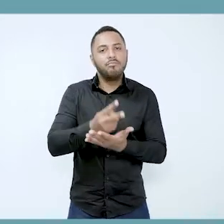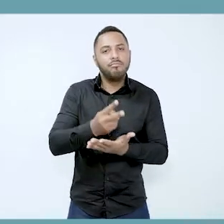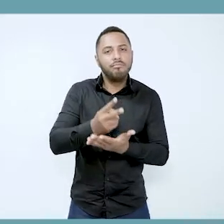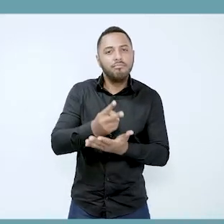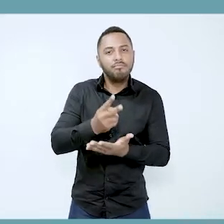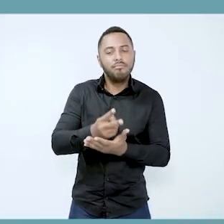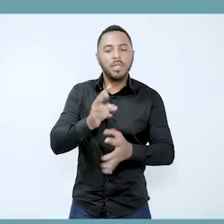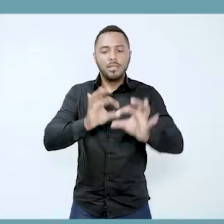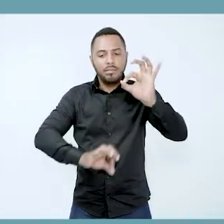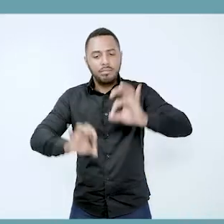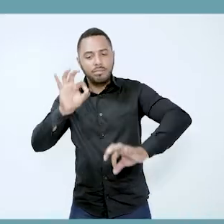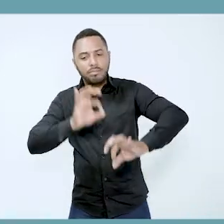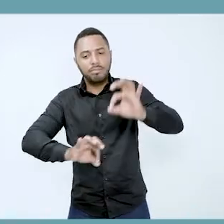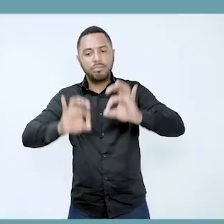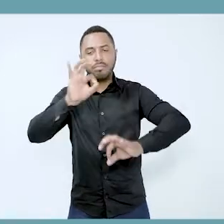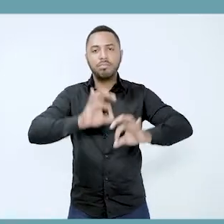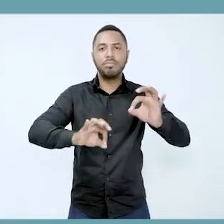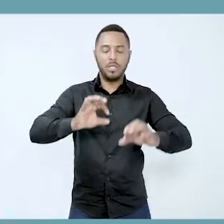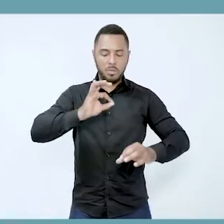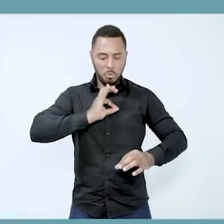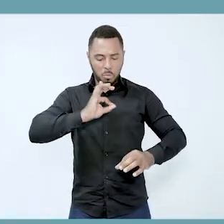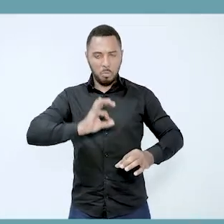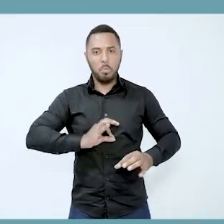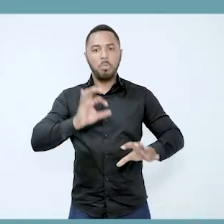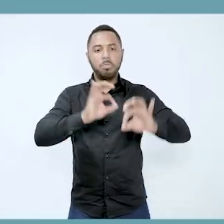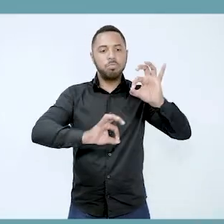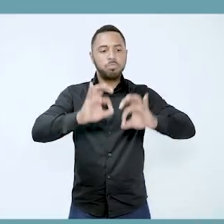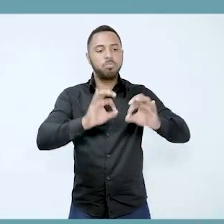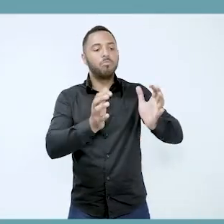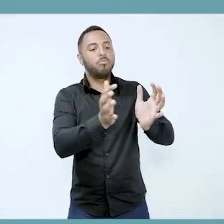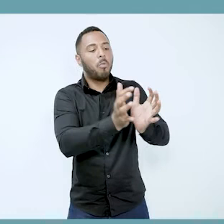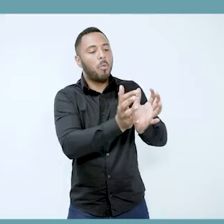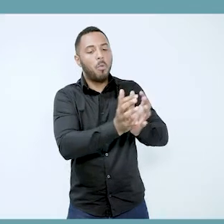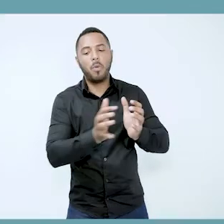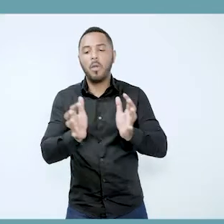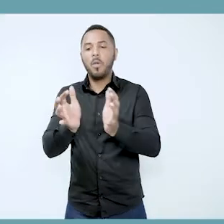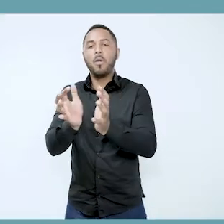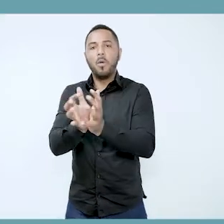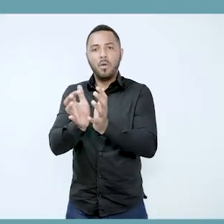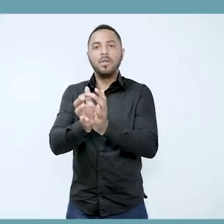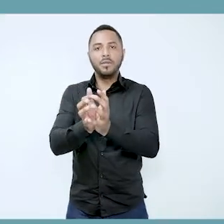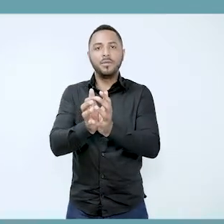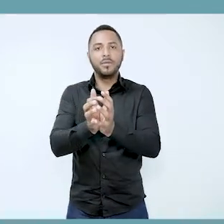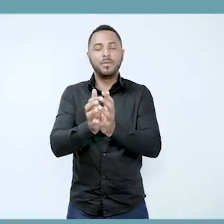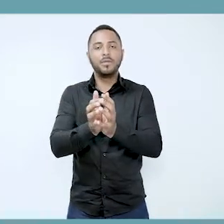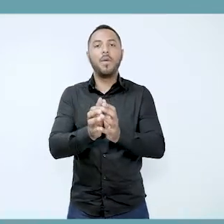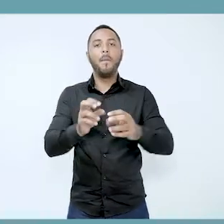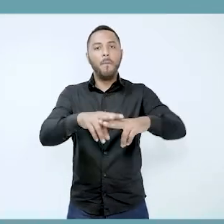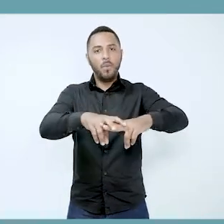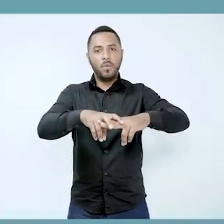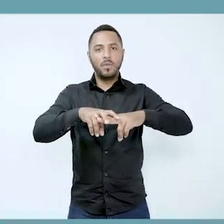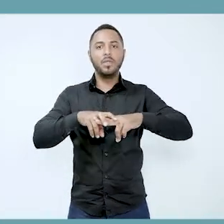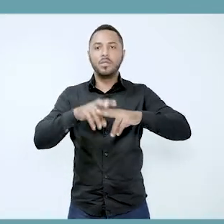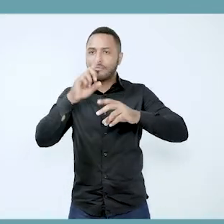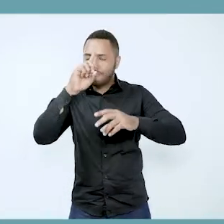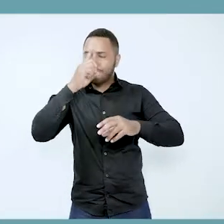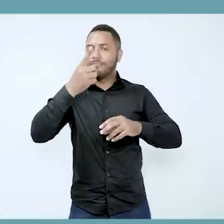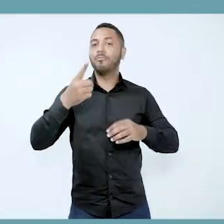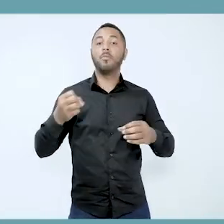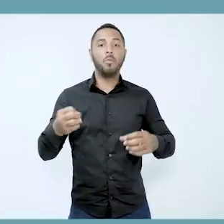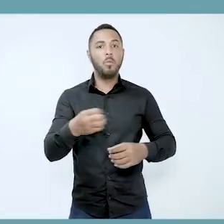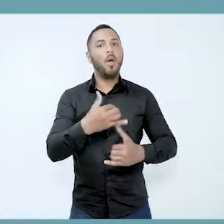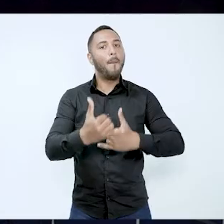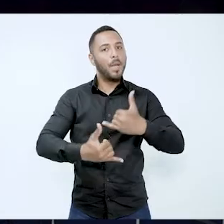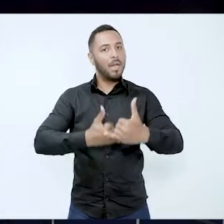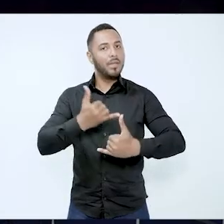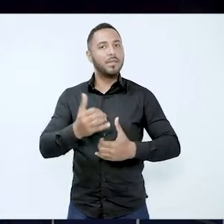dias a lixá-los e, para lhes dar mais peso e maior aderência à mesa, a enchê-los com parafina